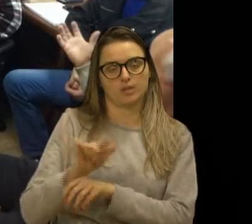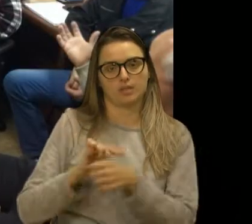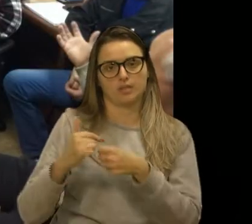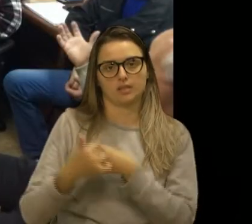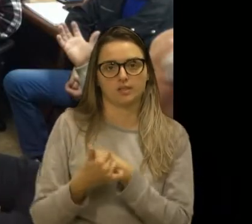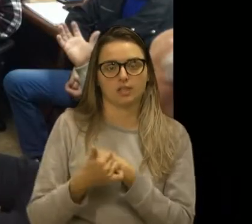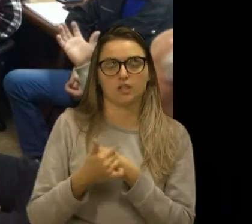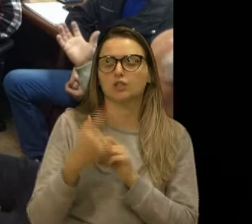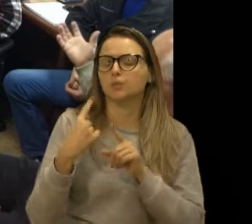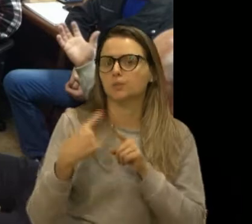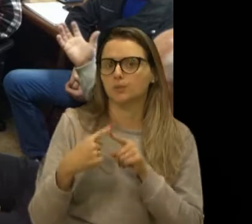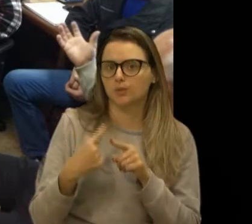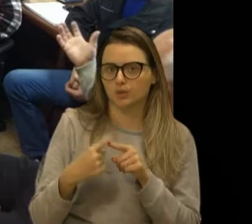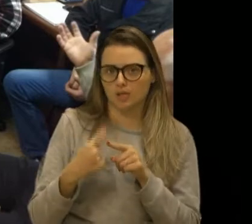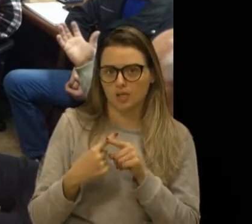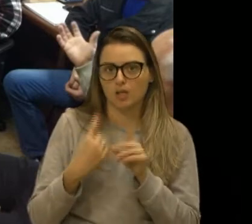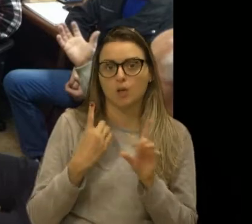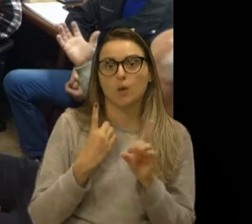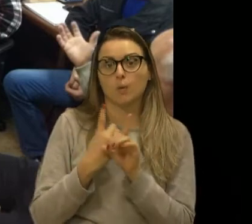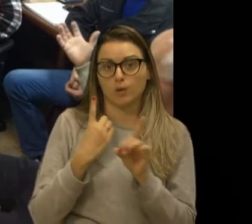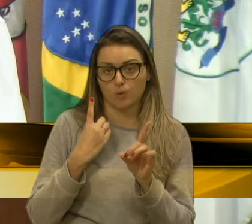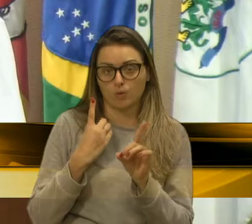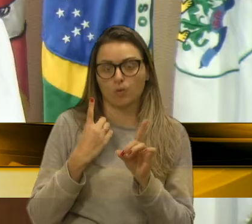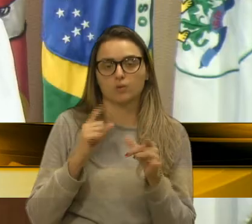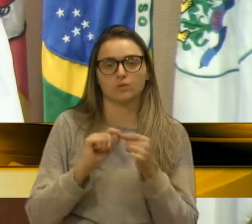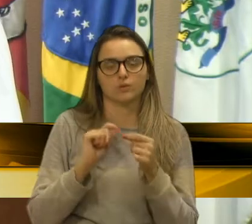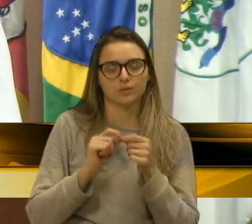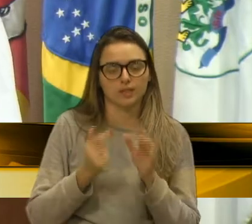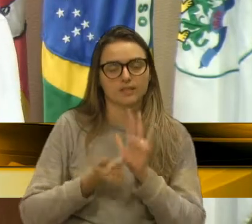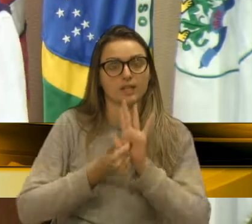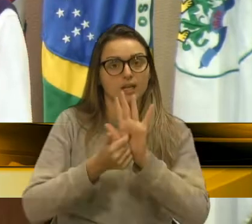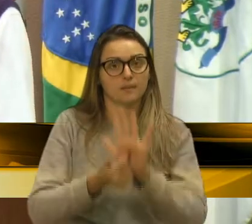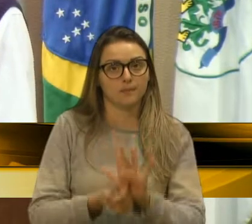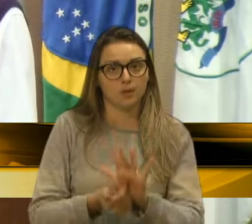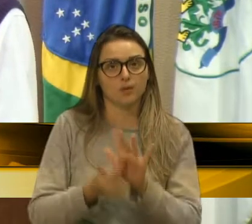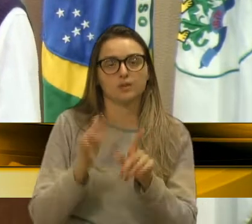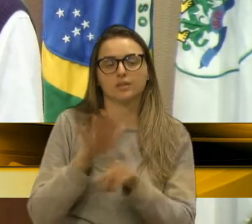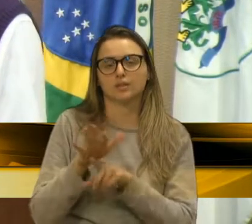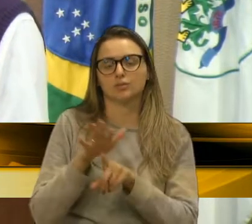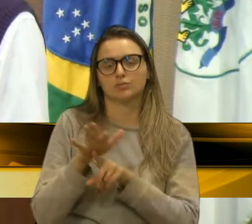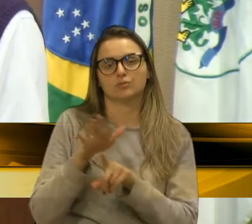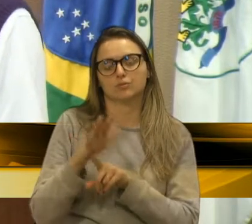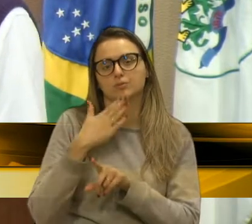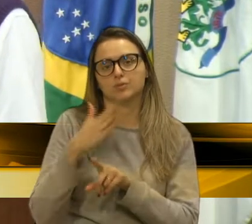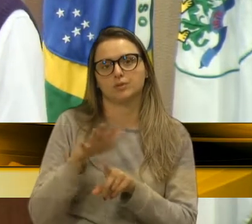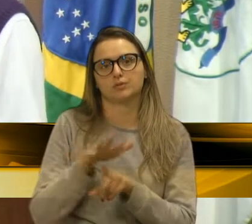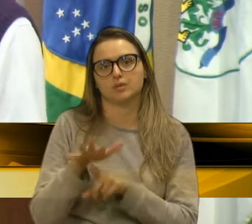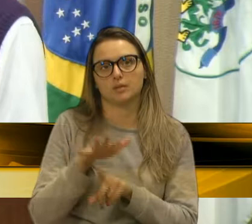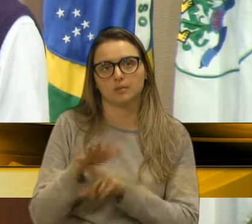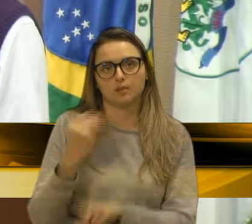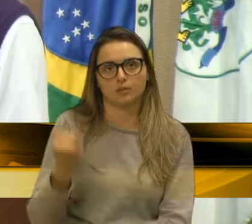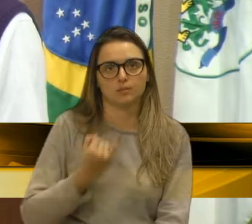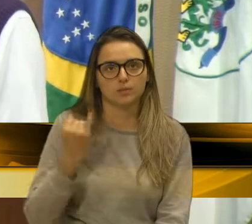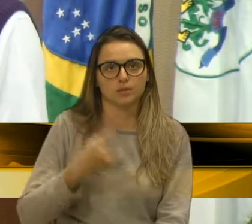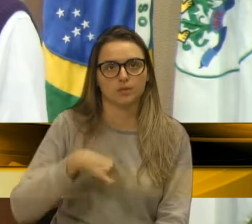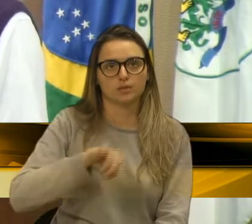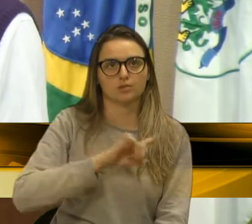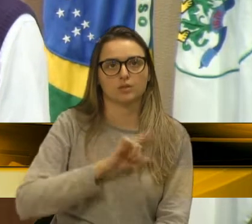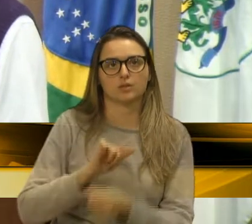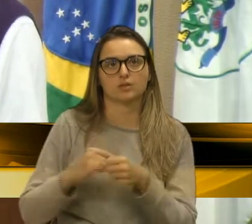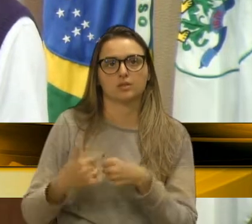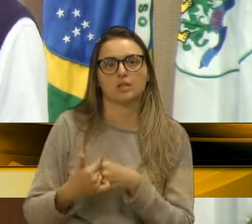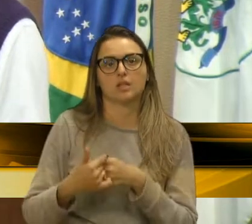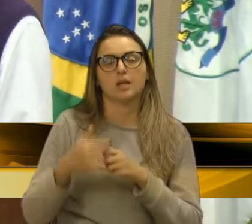O motivo do encontro foi, então, a apresentação de uma demanda muito importante para a nossa cidade, principalmente para